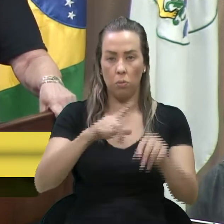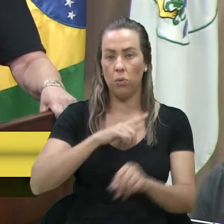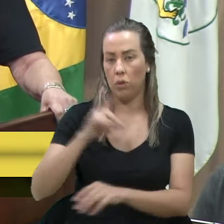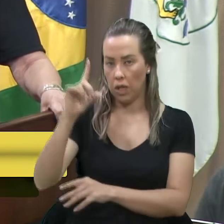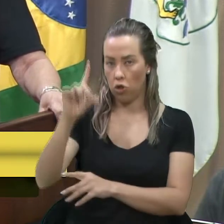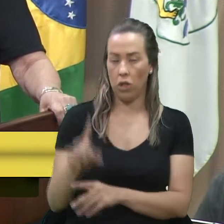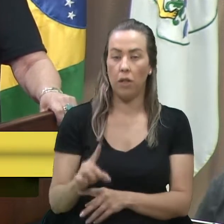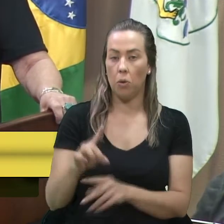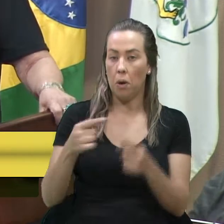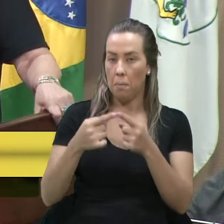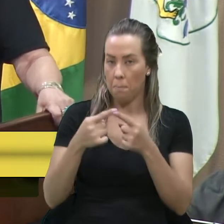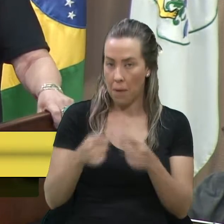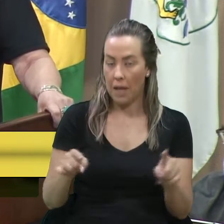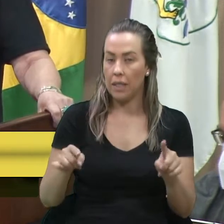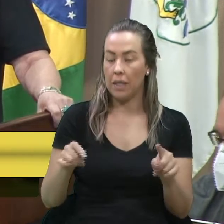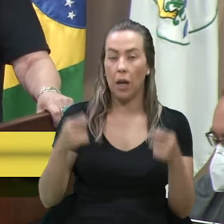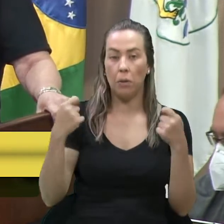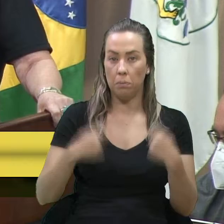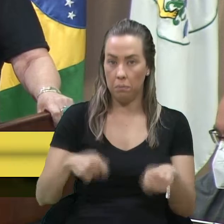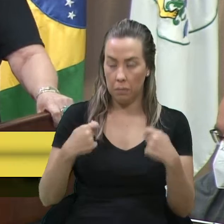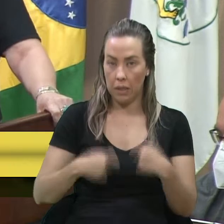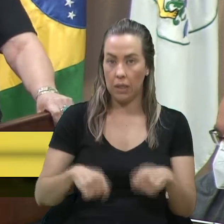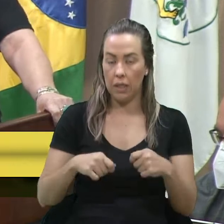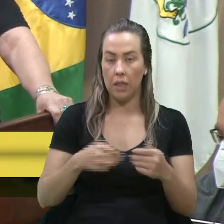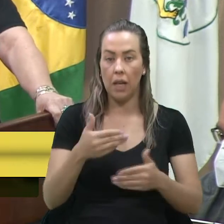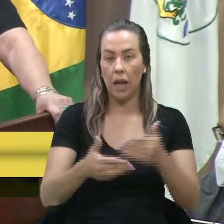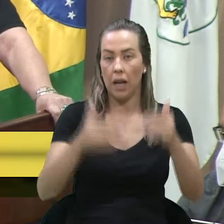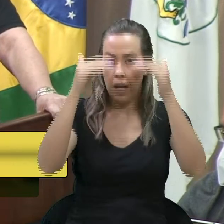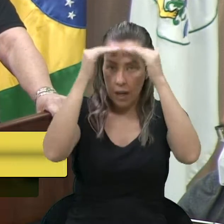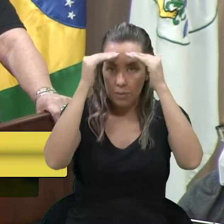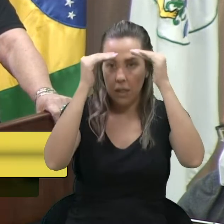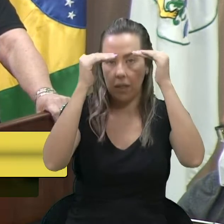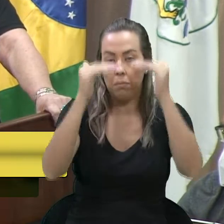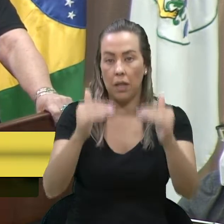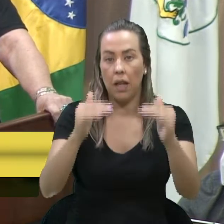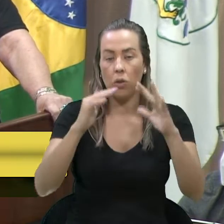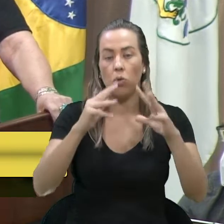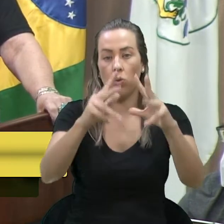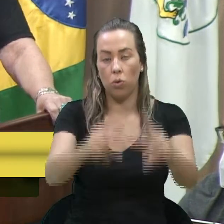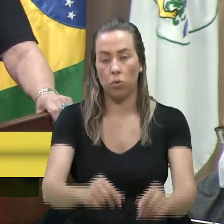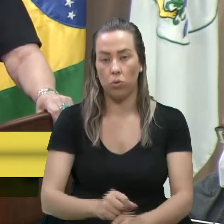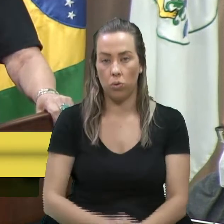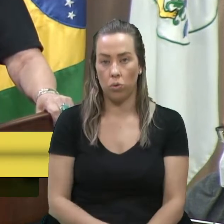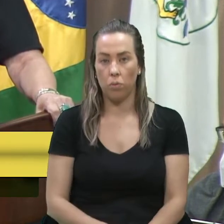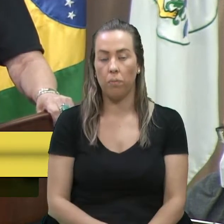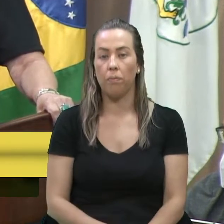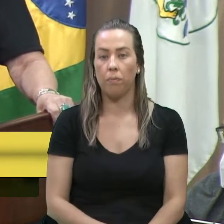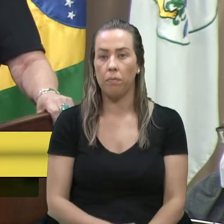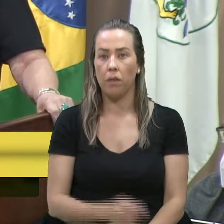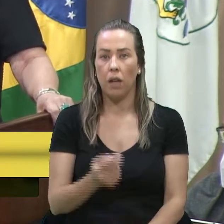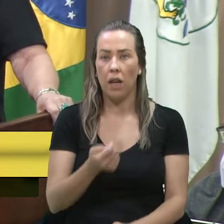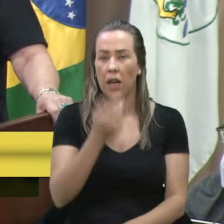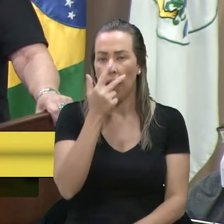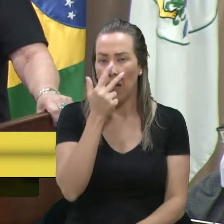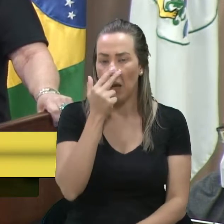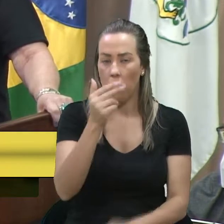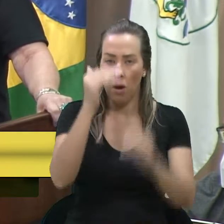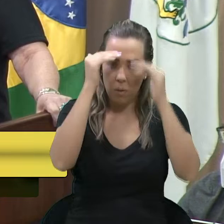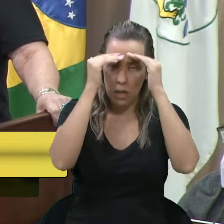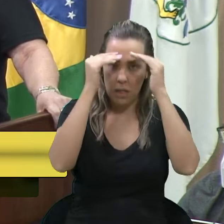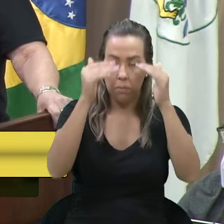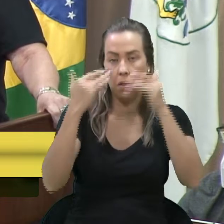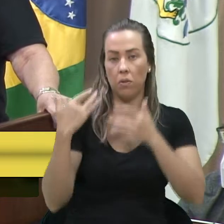precisa ser respeitado por todos. o mesmo respeito que nós